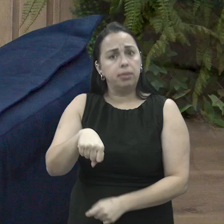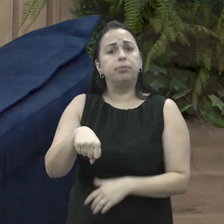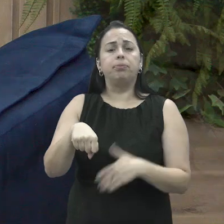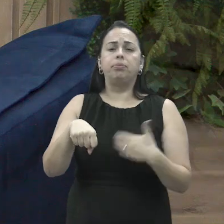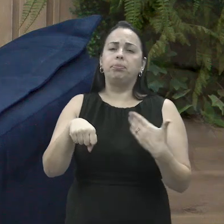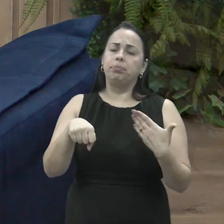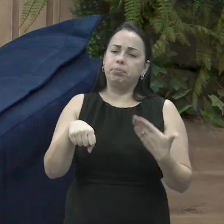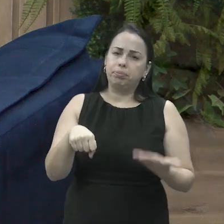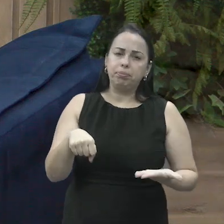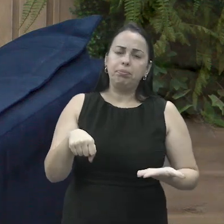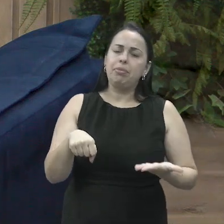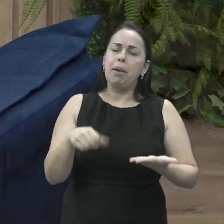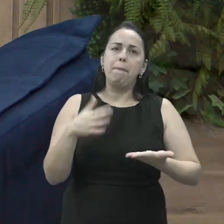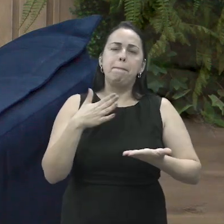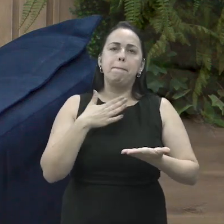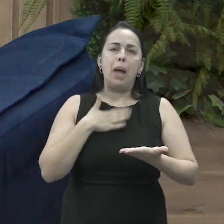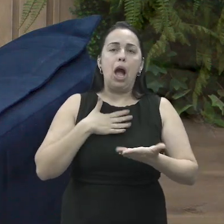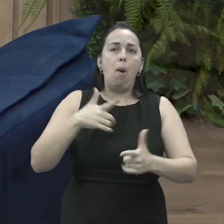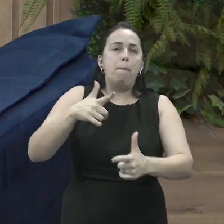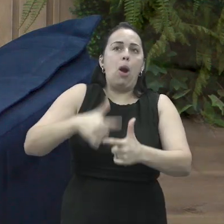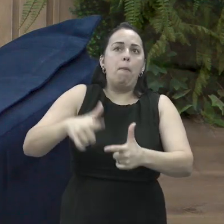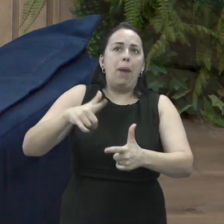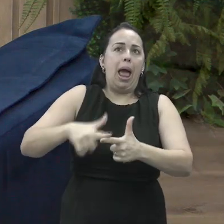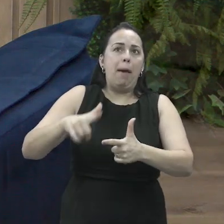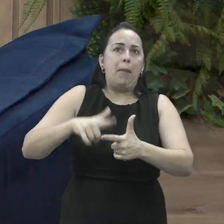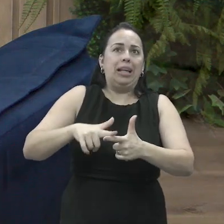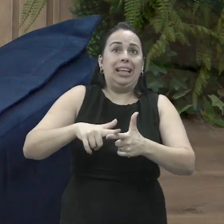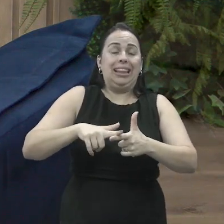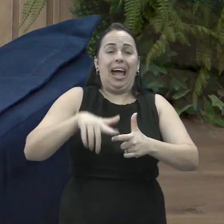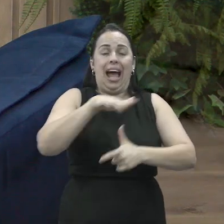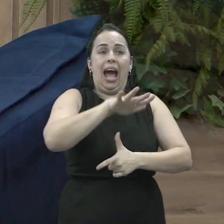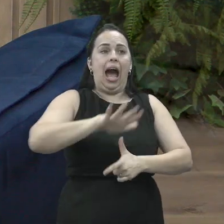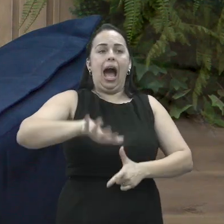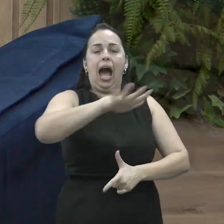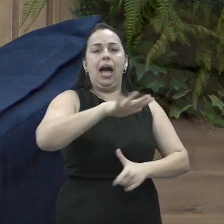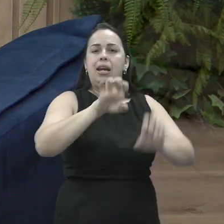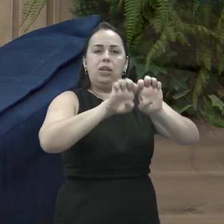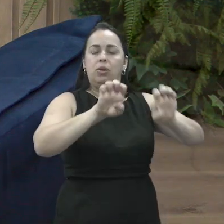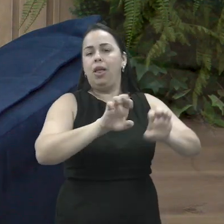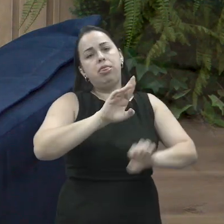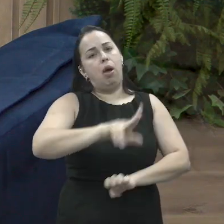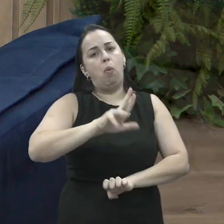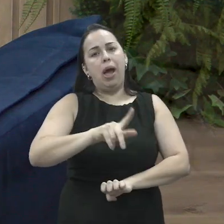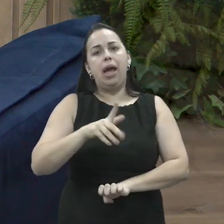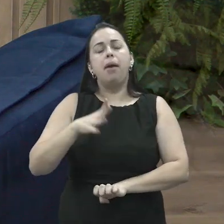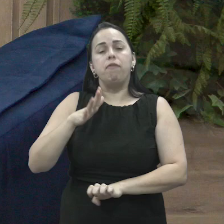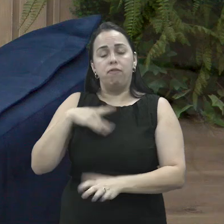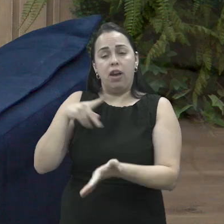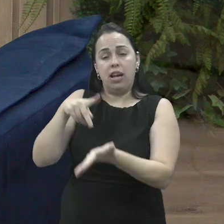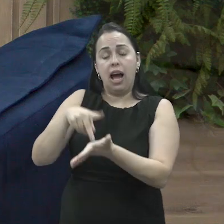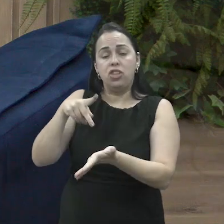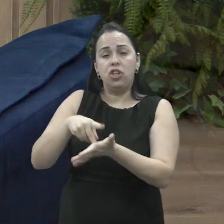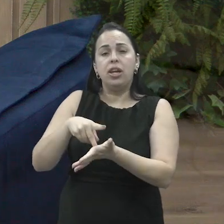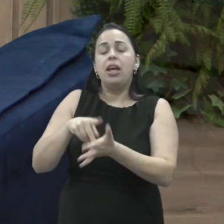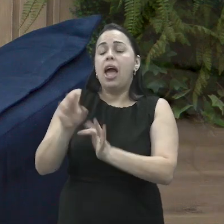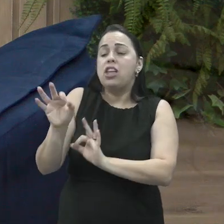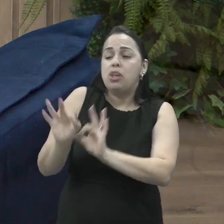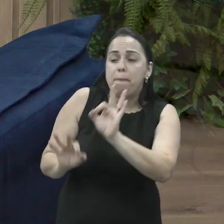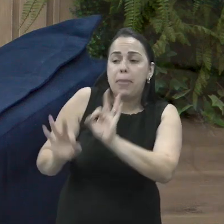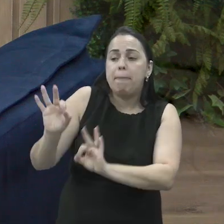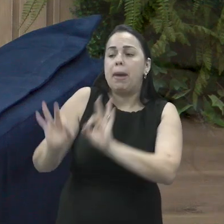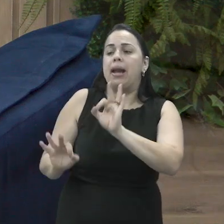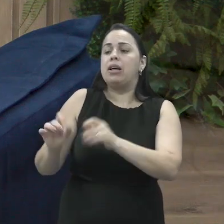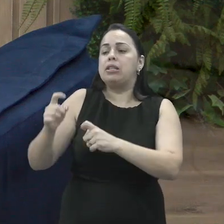tem que atender, Mas assim, eu não vejo um problema tanto estrutural, eu vejo de RH, de